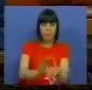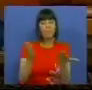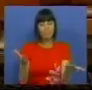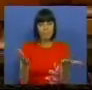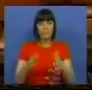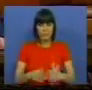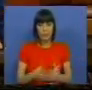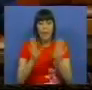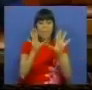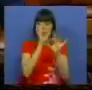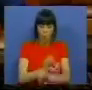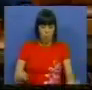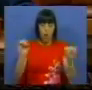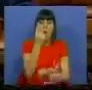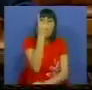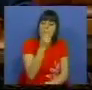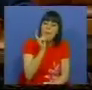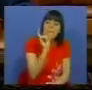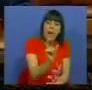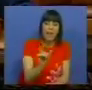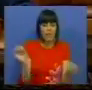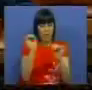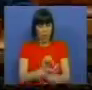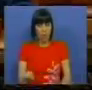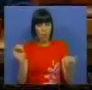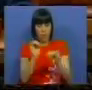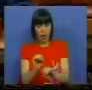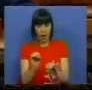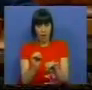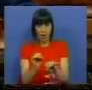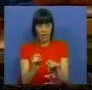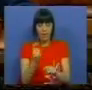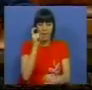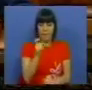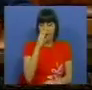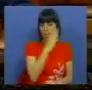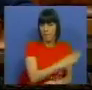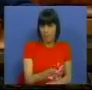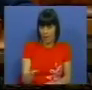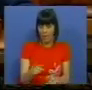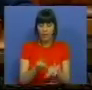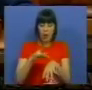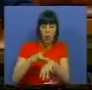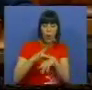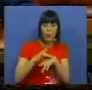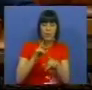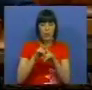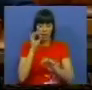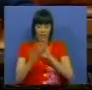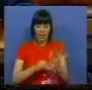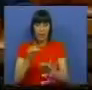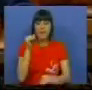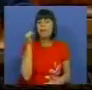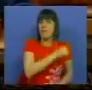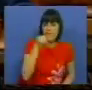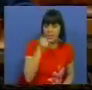Primeiro, não há uma palavra condenando a má prática médica de obstinação terapêutica que